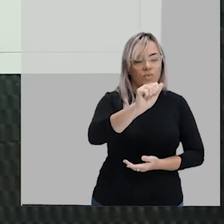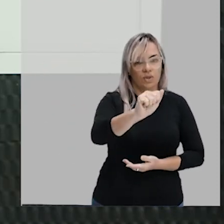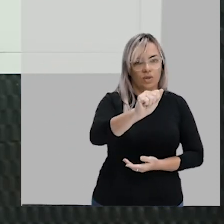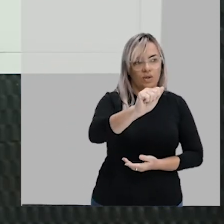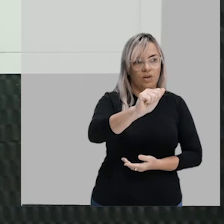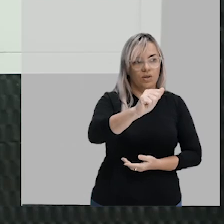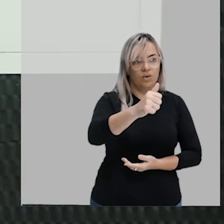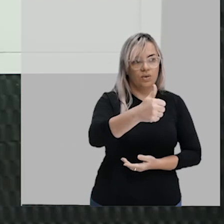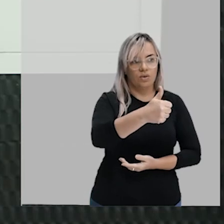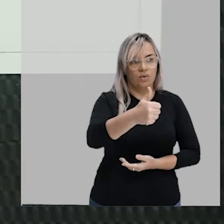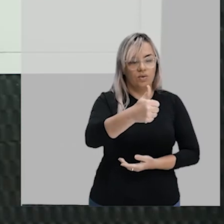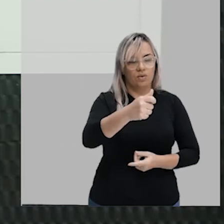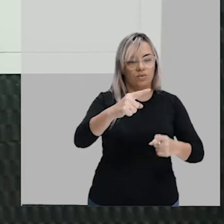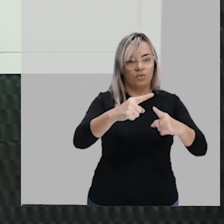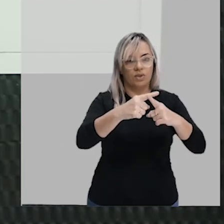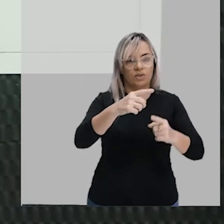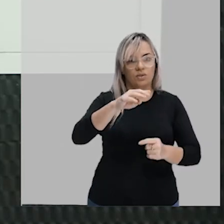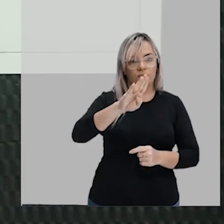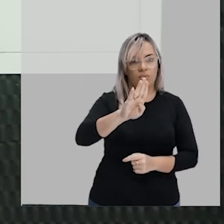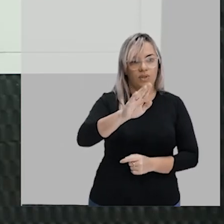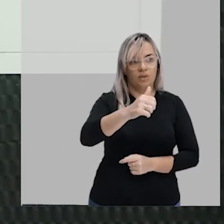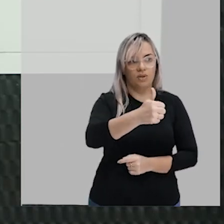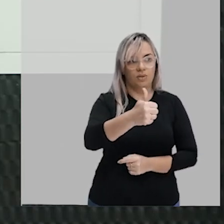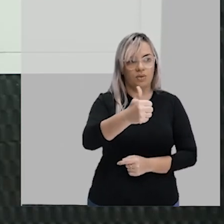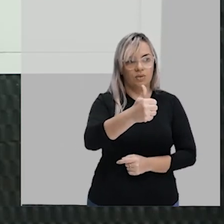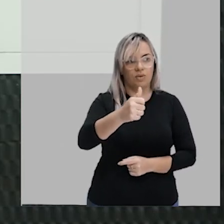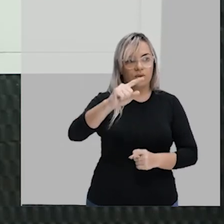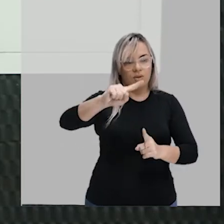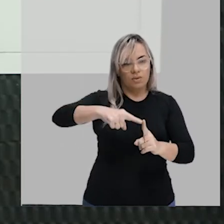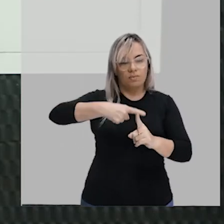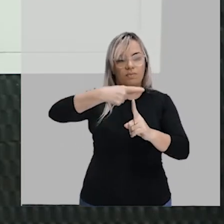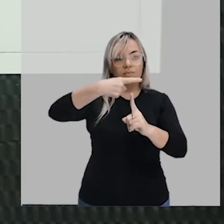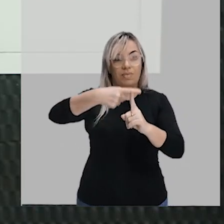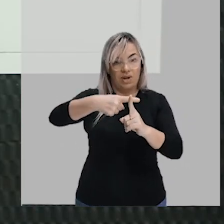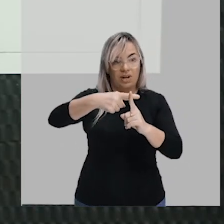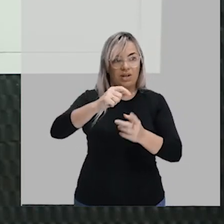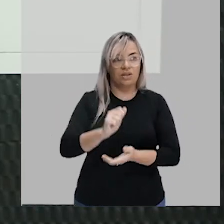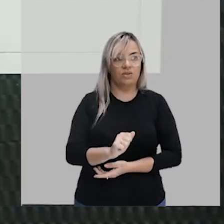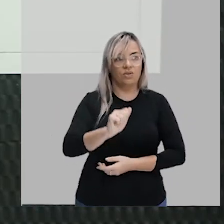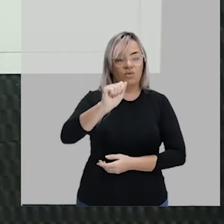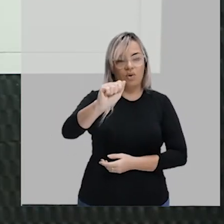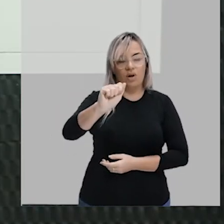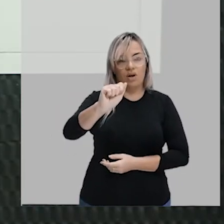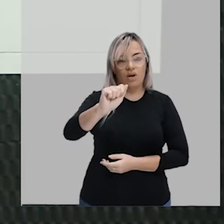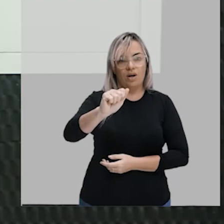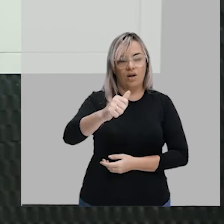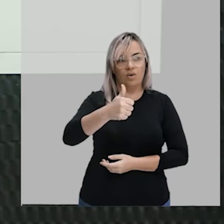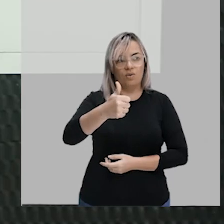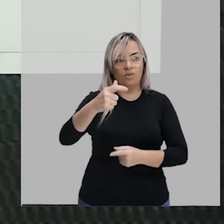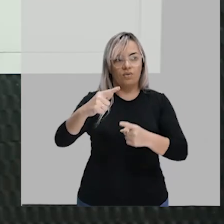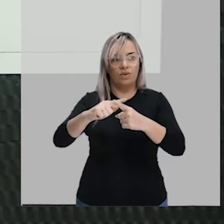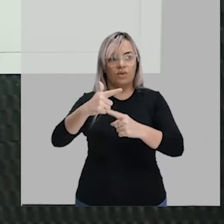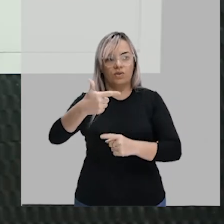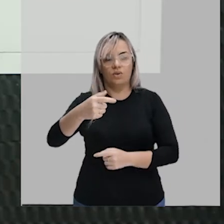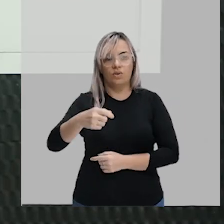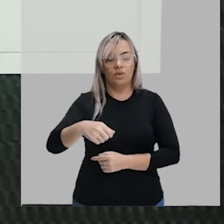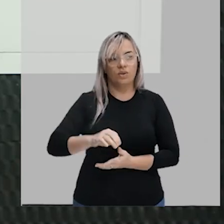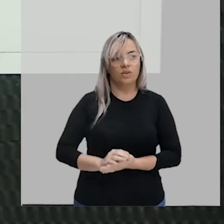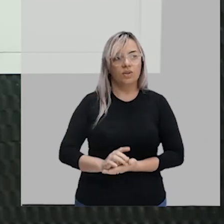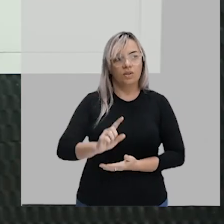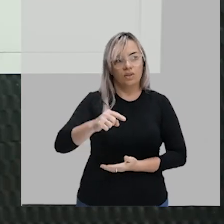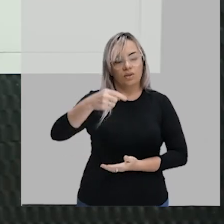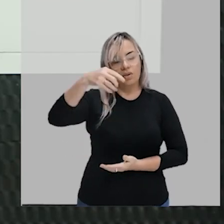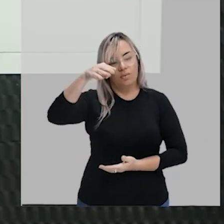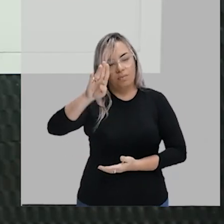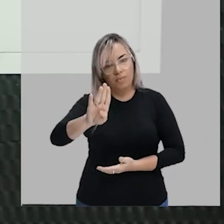mais o A12 vezes o B12. Tá? Esse elemento por esse.